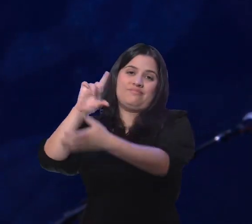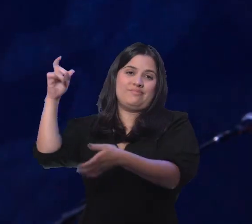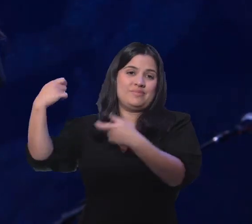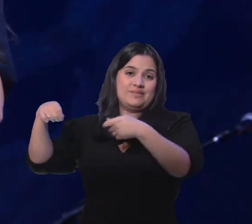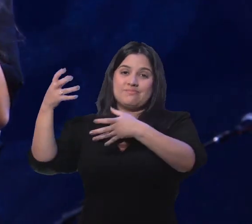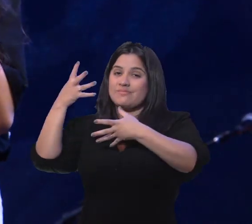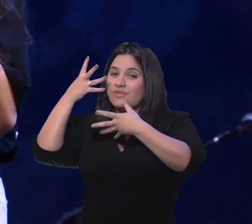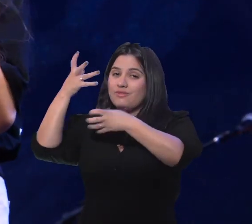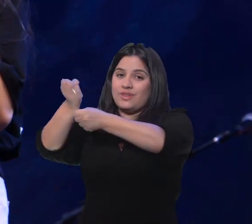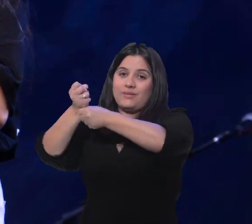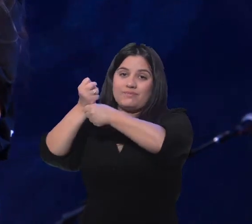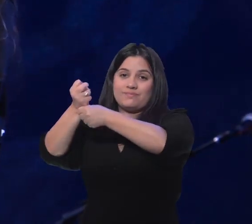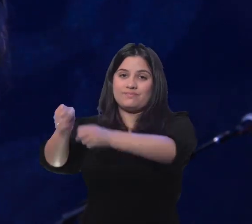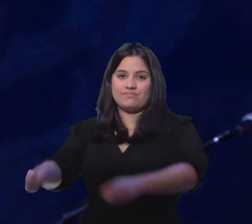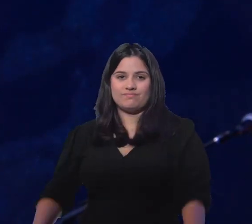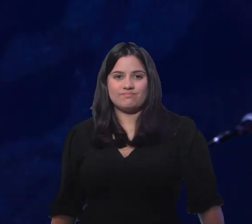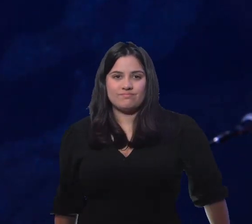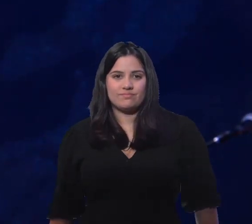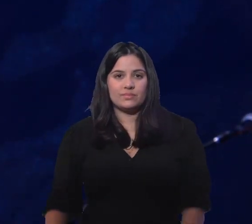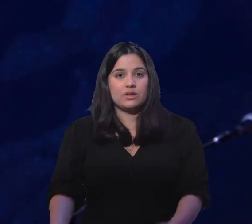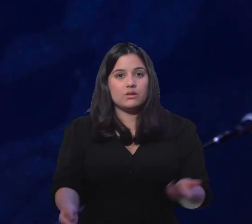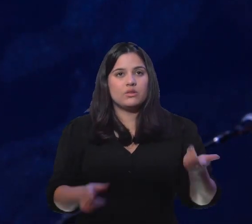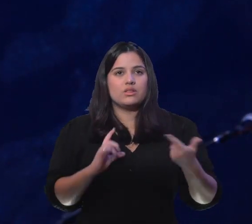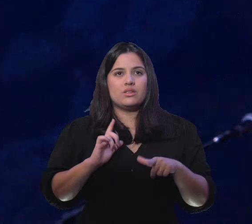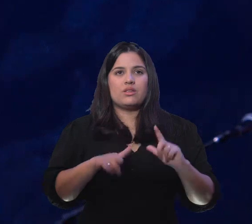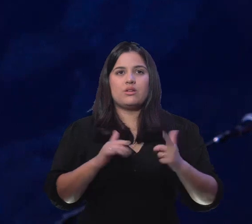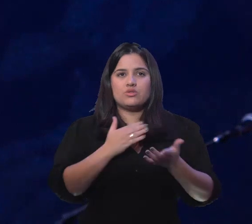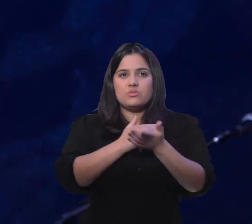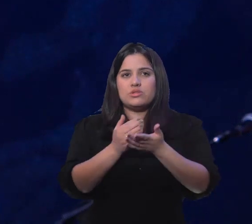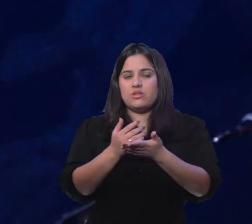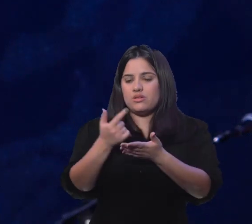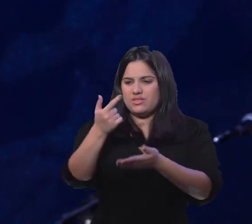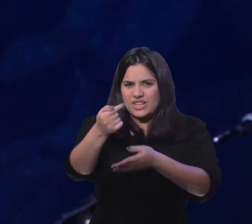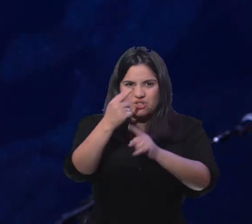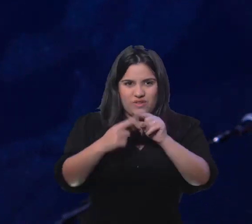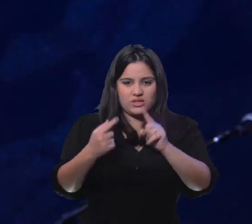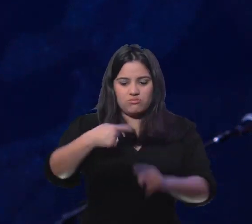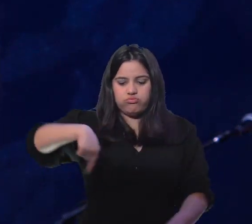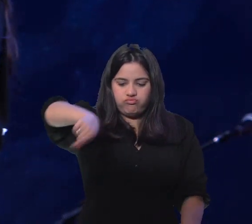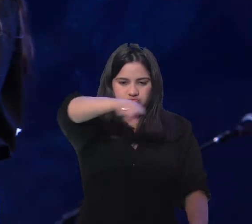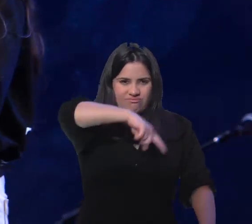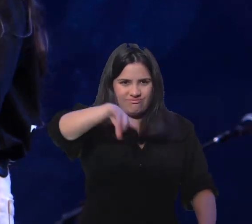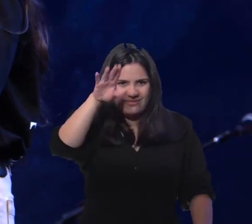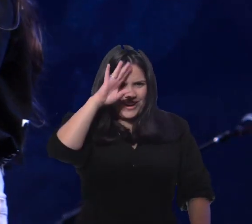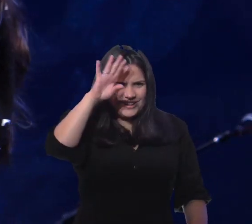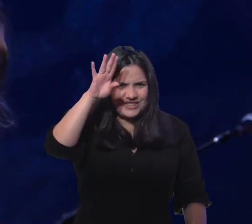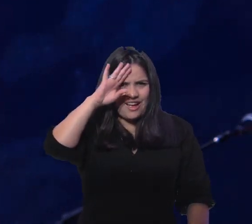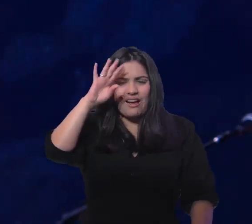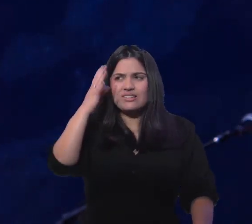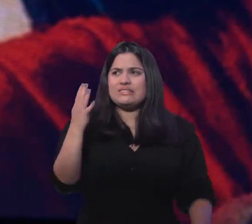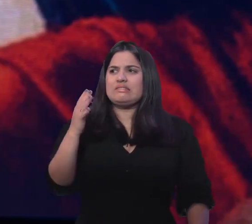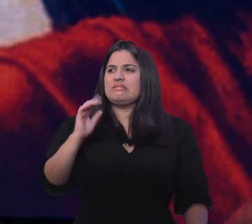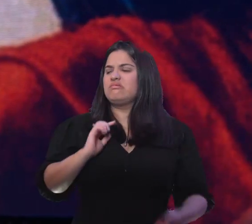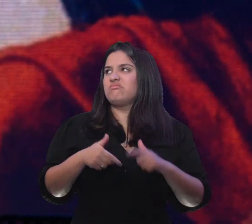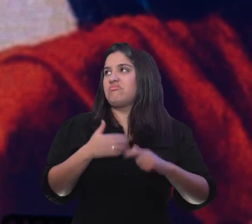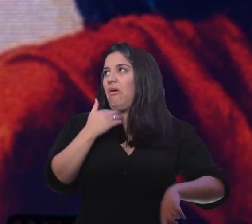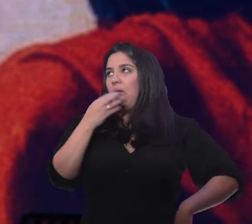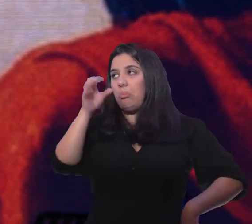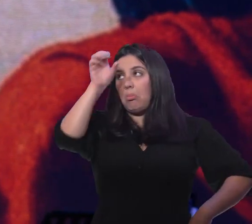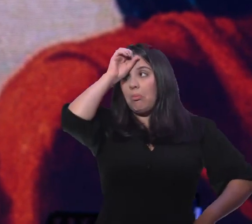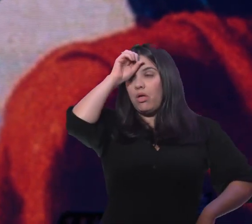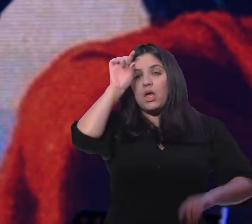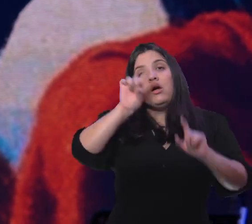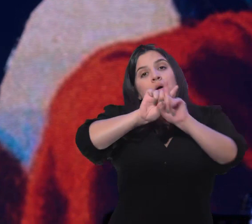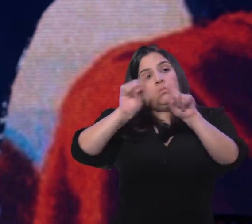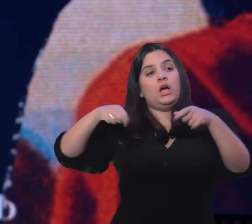o Israel começou a dar aquelas voltas, eles não sabiam o que ia acontecer. Deus vai confirmando as coisas no processo. Mas para isso a